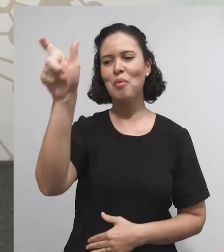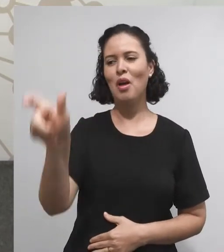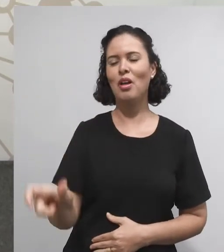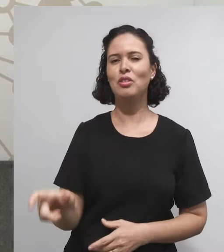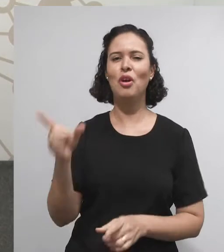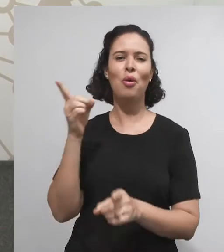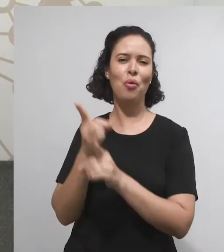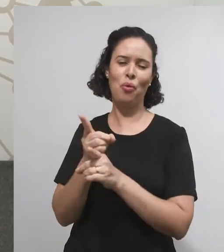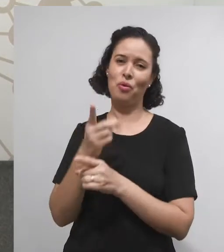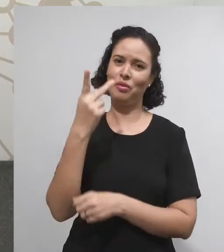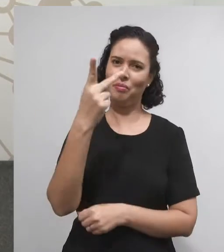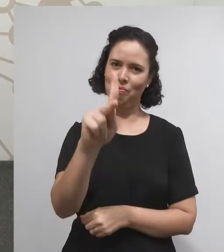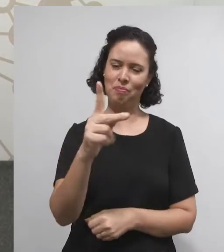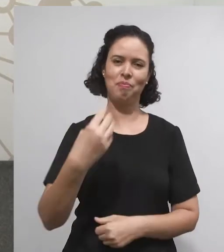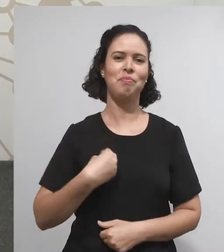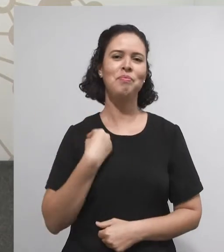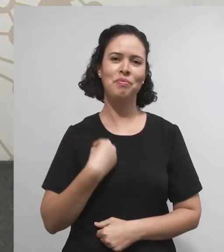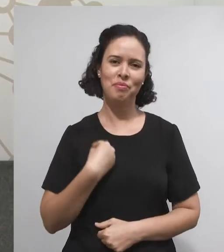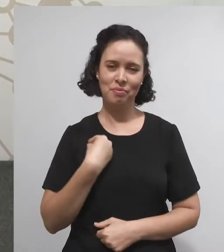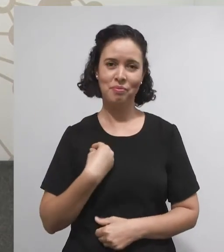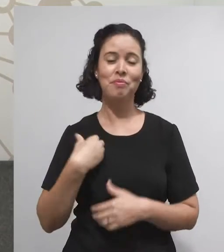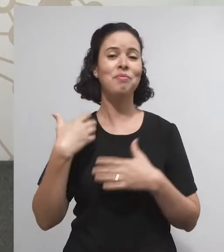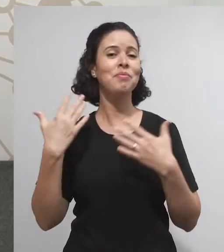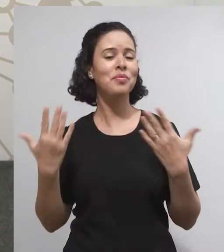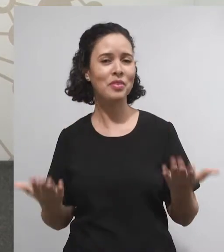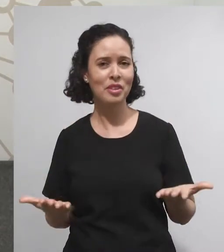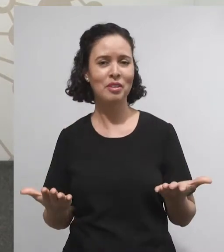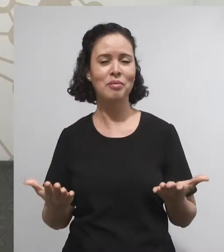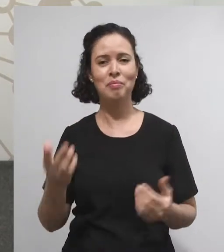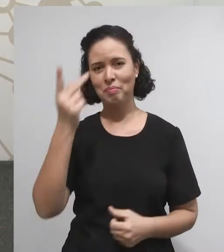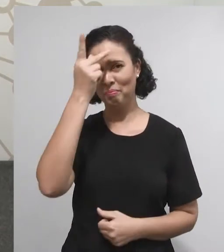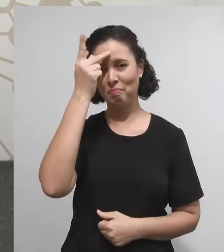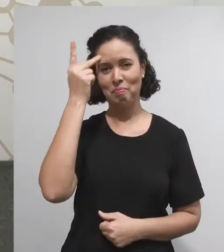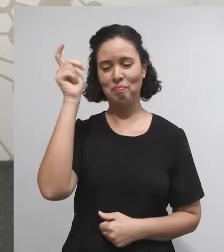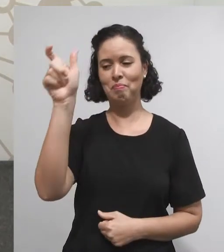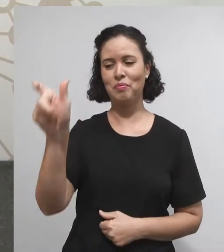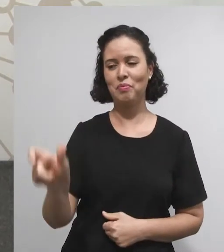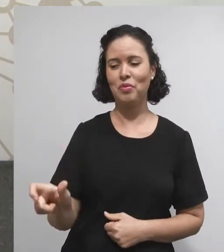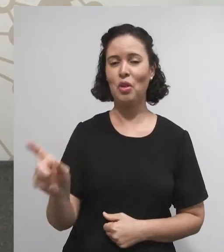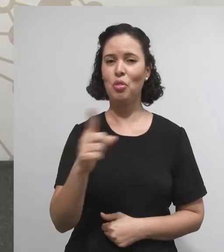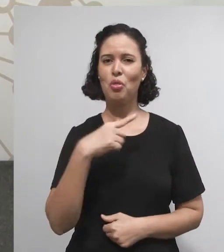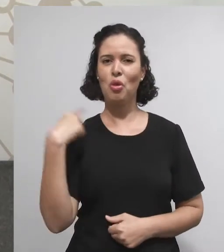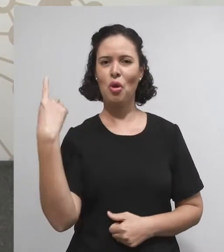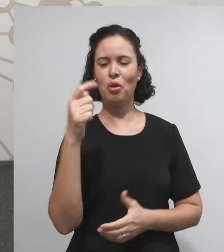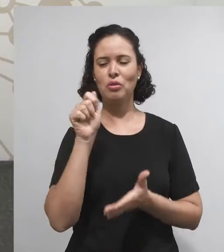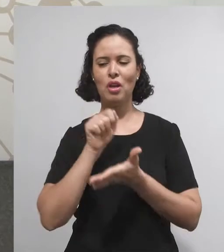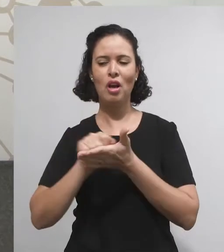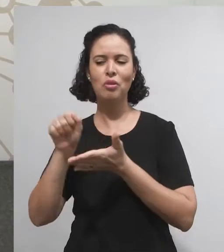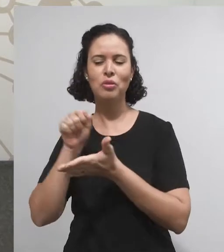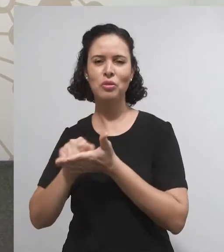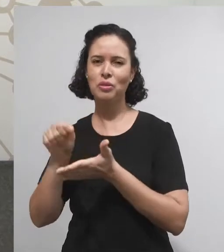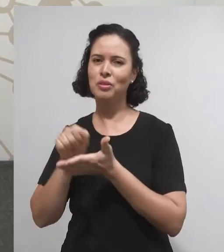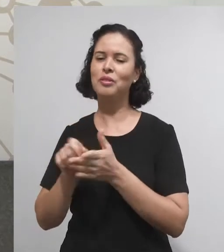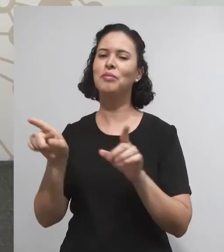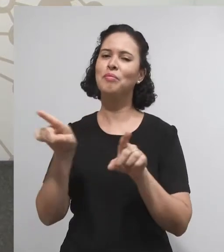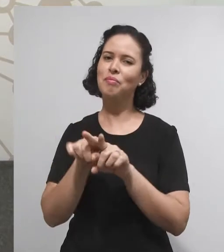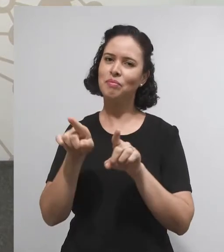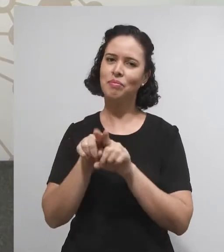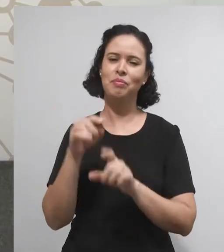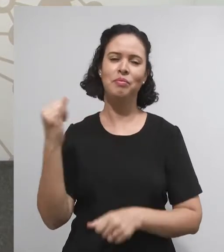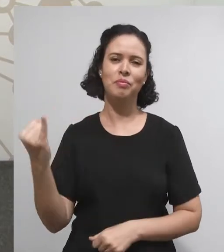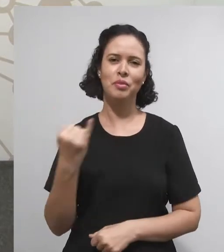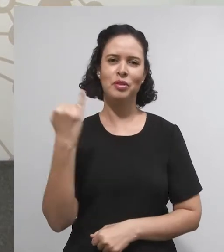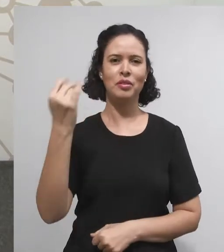muitas pessoas assim iluminadas na sua jornada e que dentre elas os nossos autores